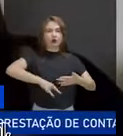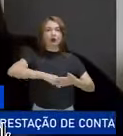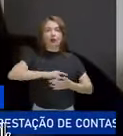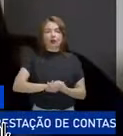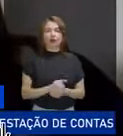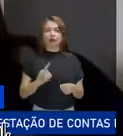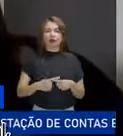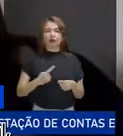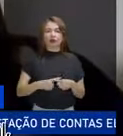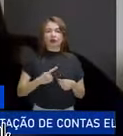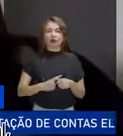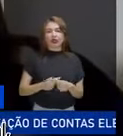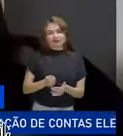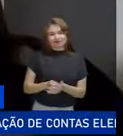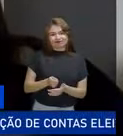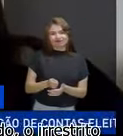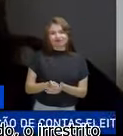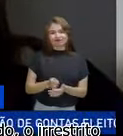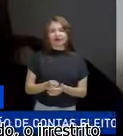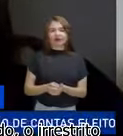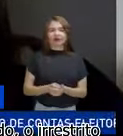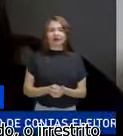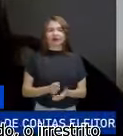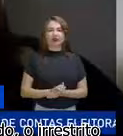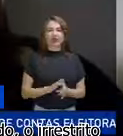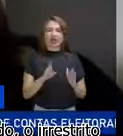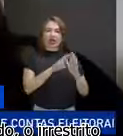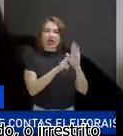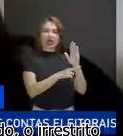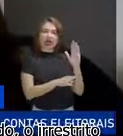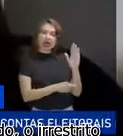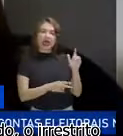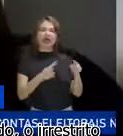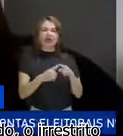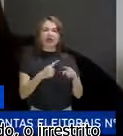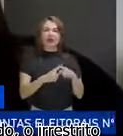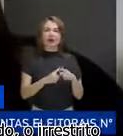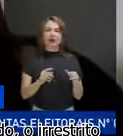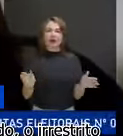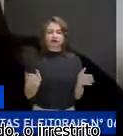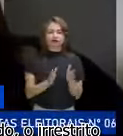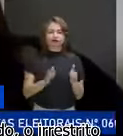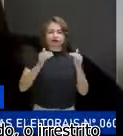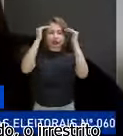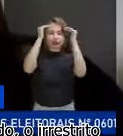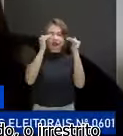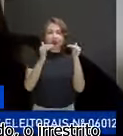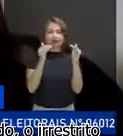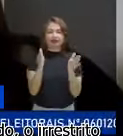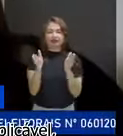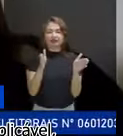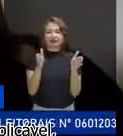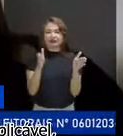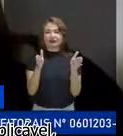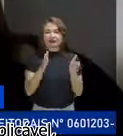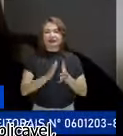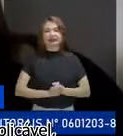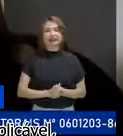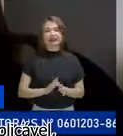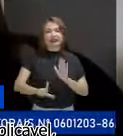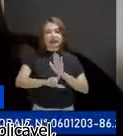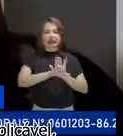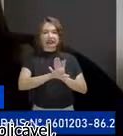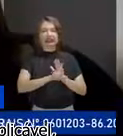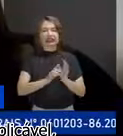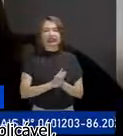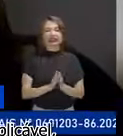documental, atendendo às exigências da norma de regência e, sobretudo, o irrestrito respeito aos limites legais impostos pela